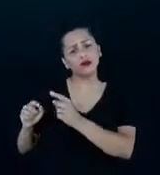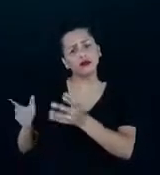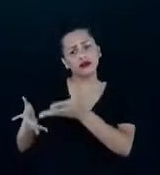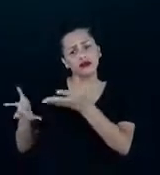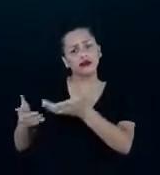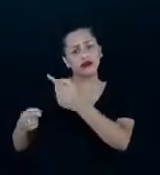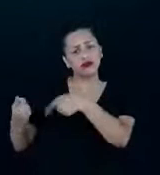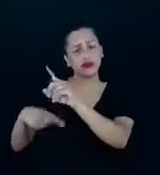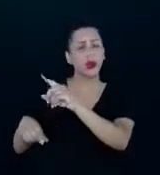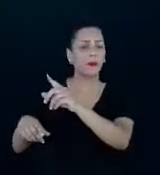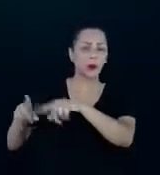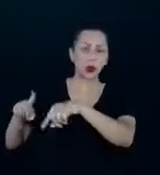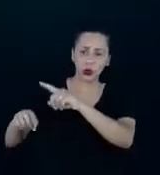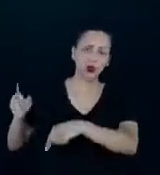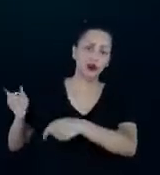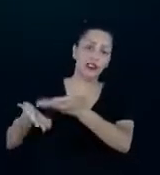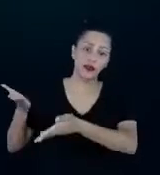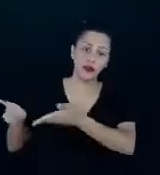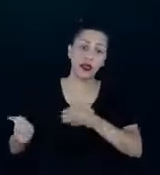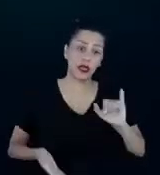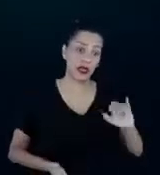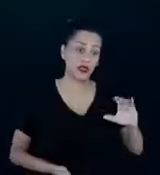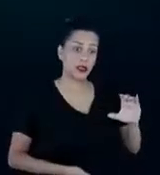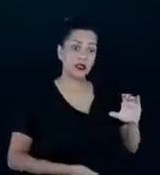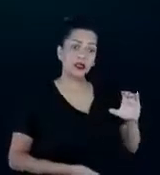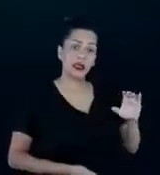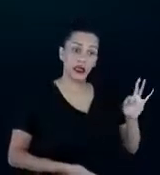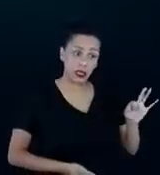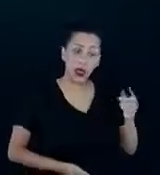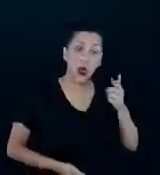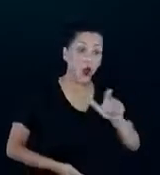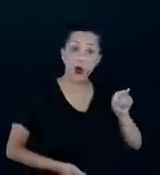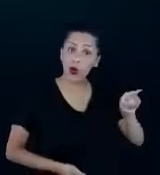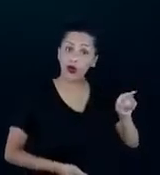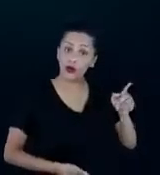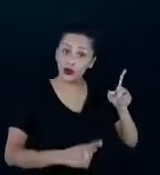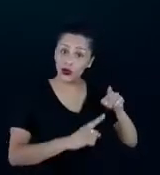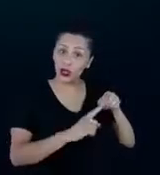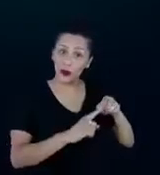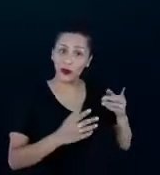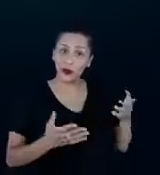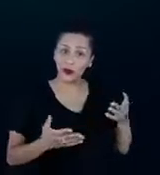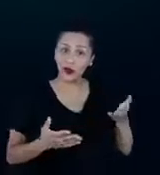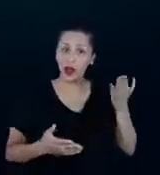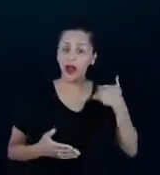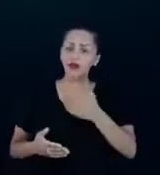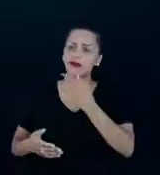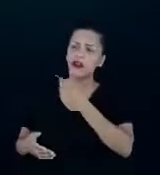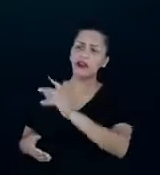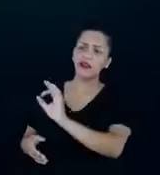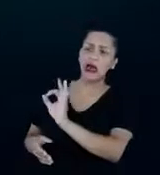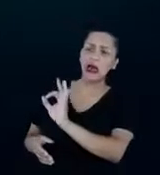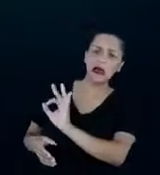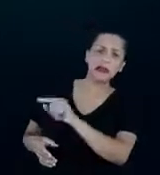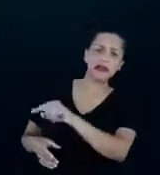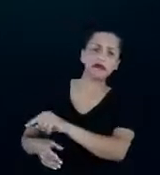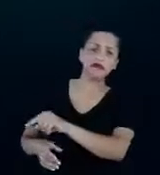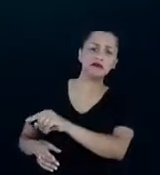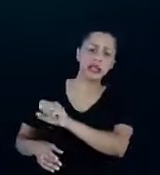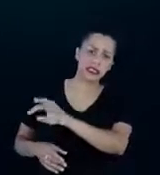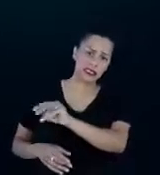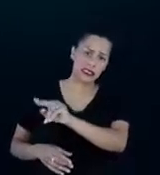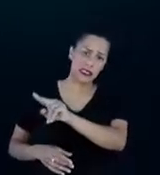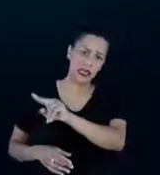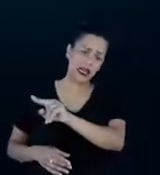e serviços. ICT é outra. Né? Eu sei que startup não se falava nesse startup até agora, e agora vai falar, por isso